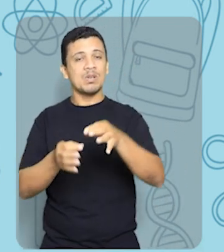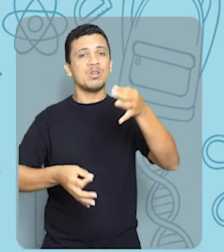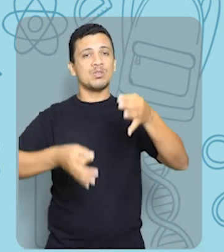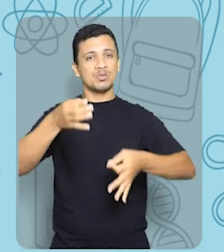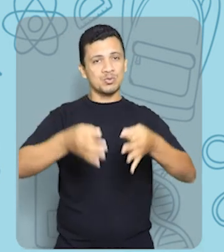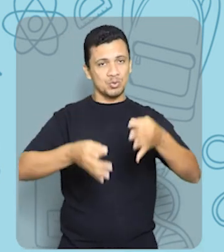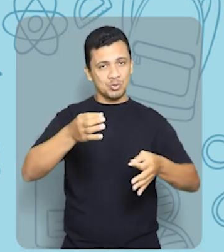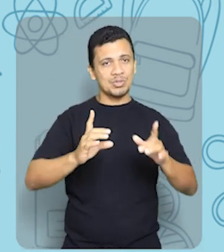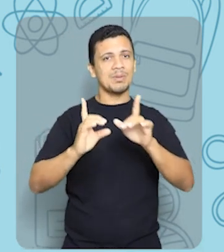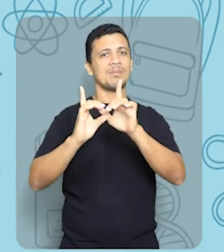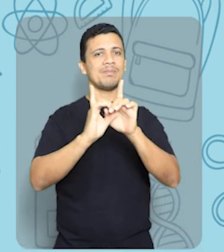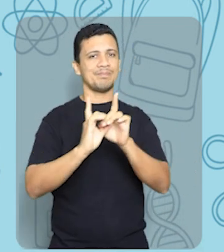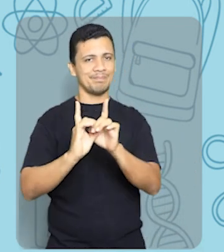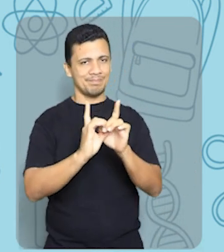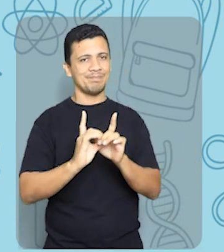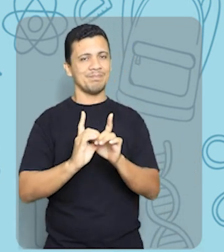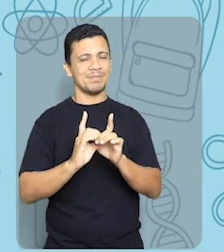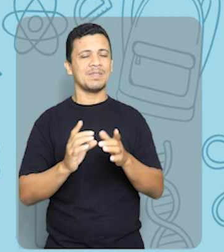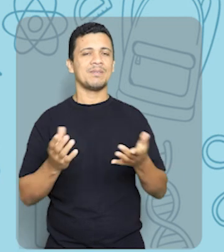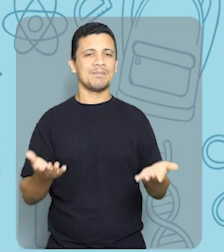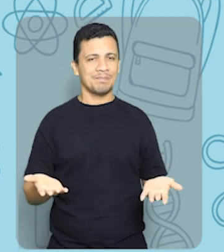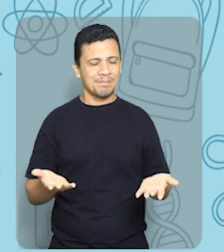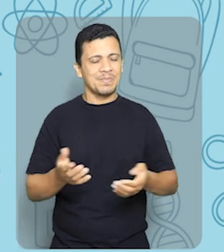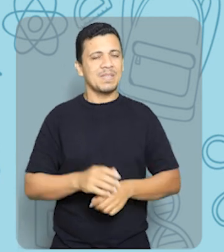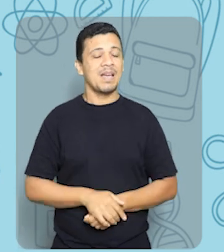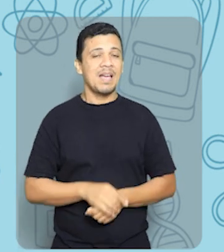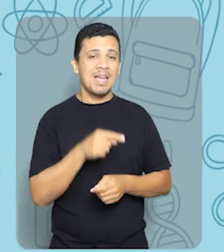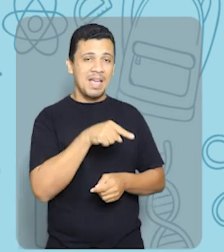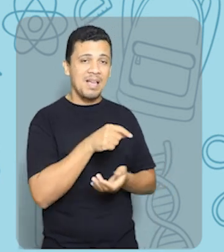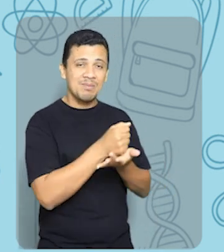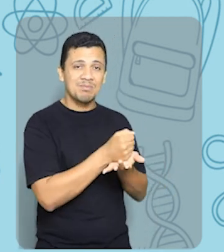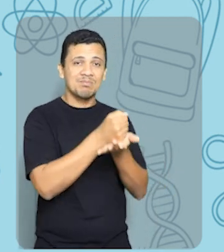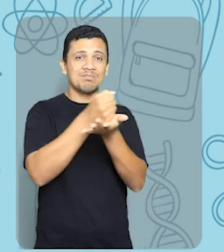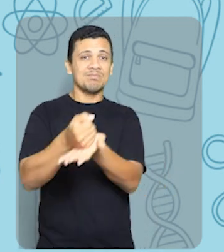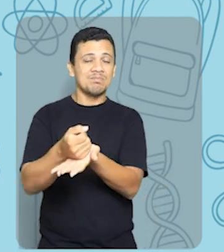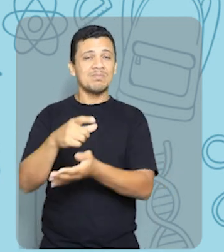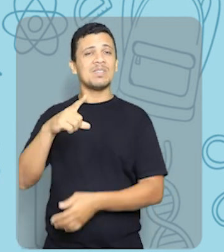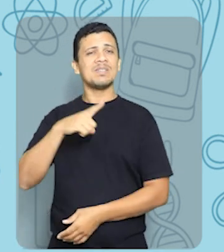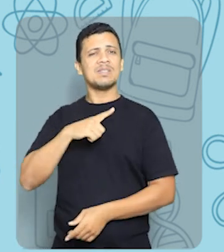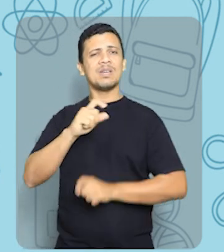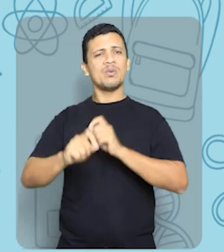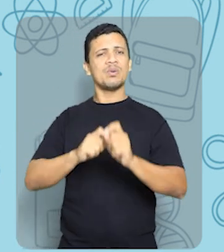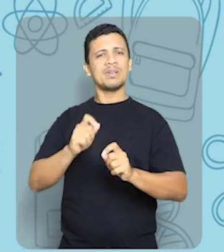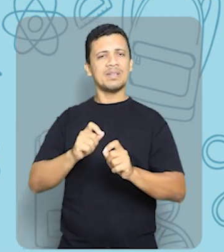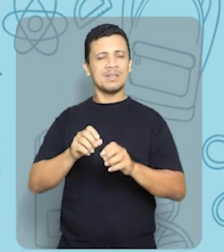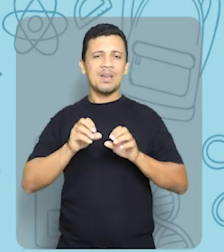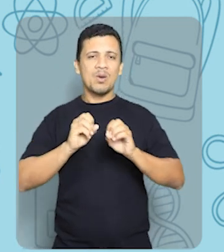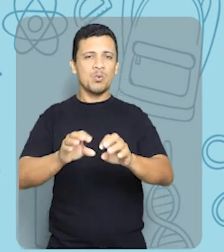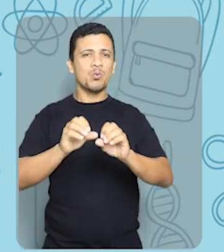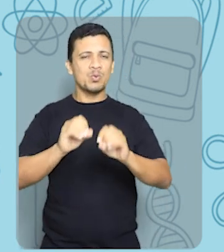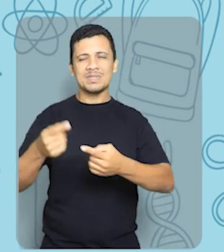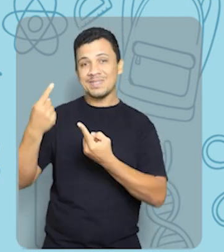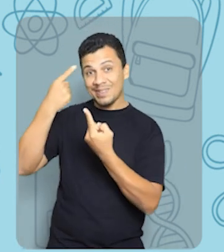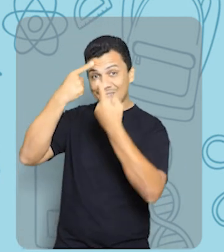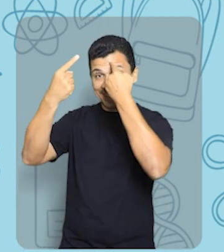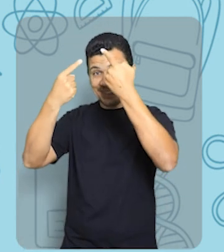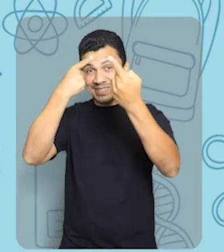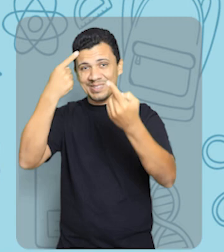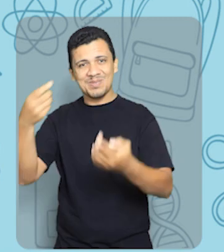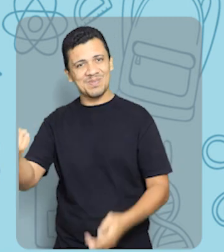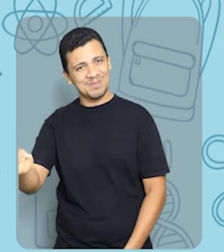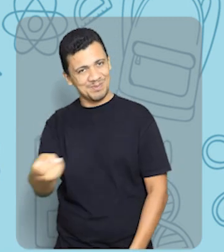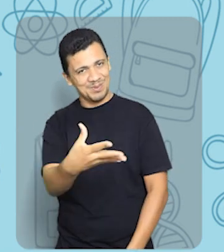e democrática. Dessa forma, contribuíram para a existência de um modo de ensino criativo e